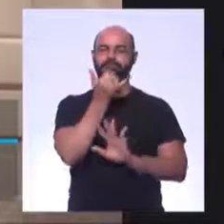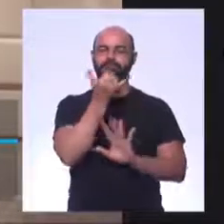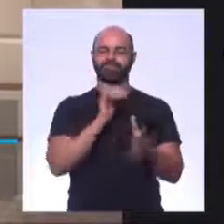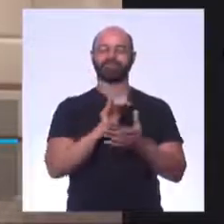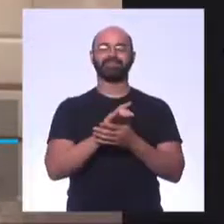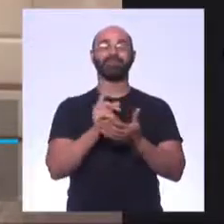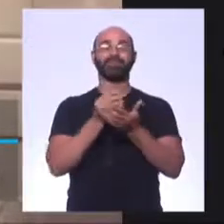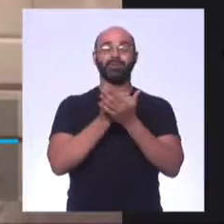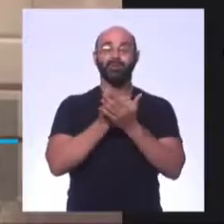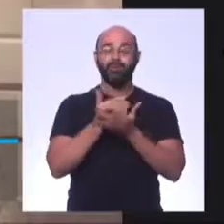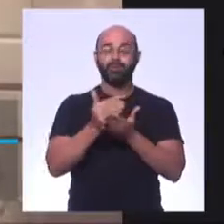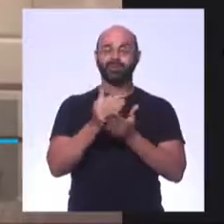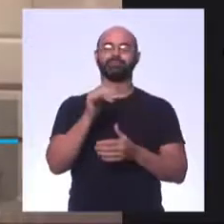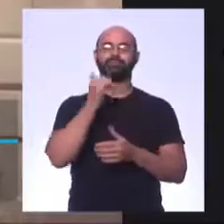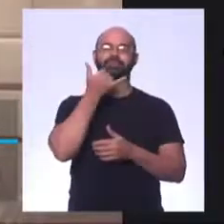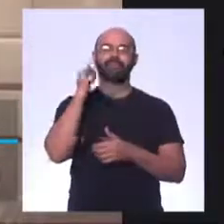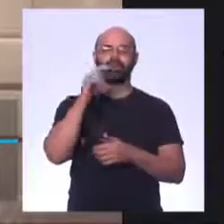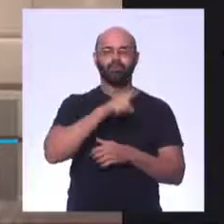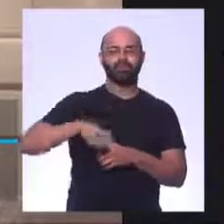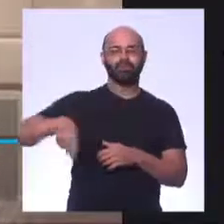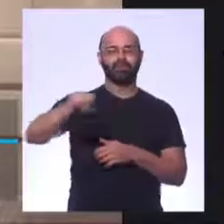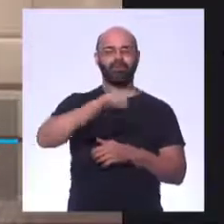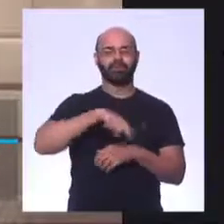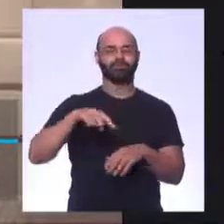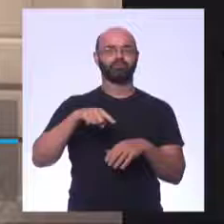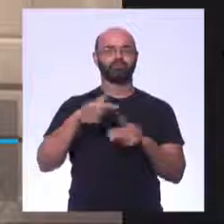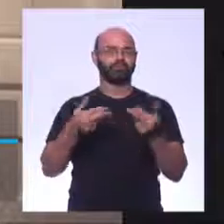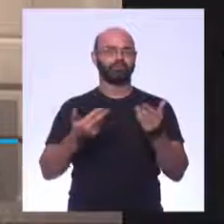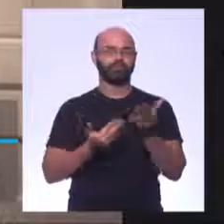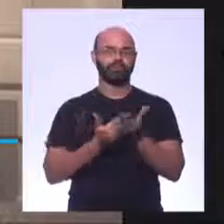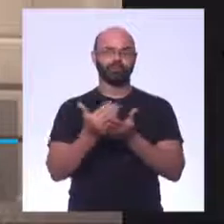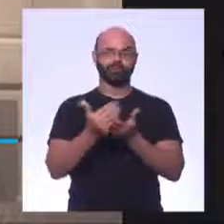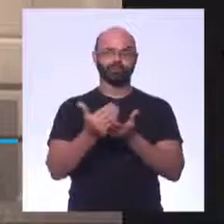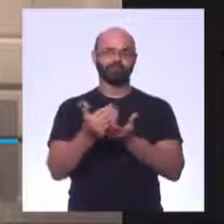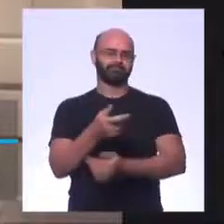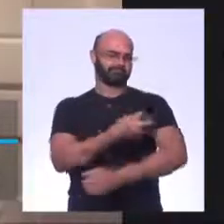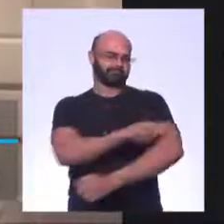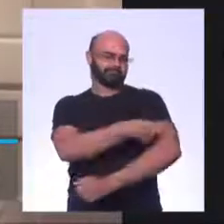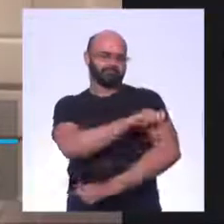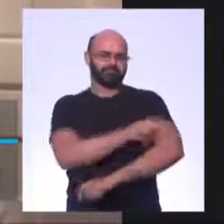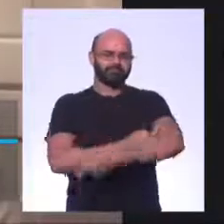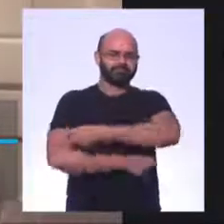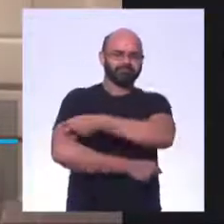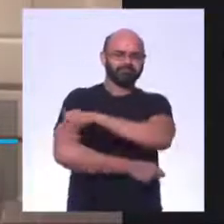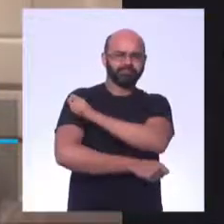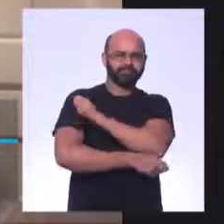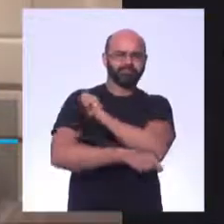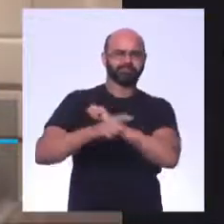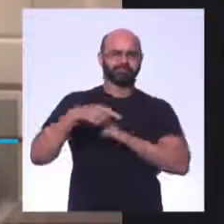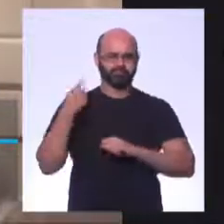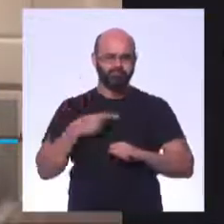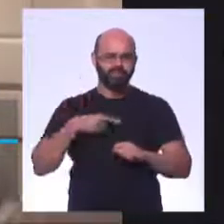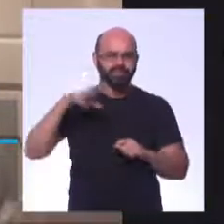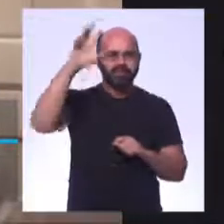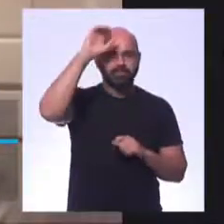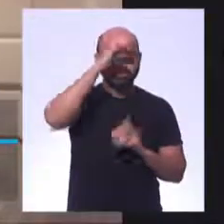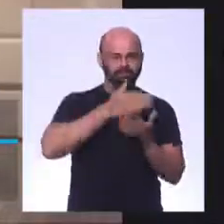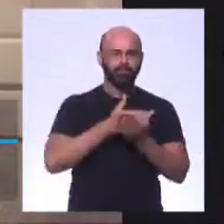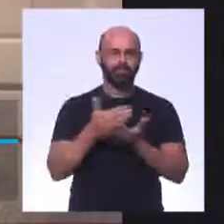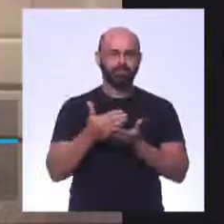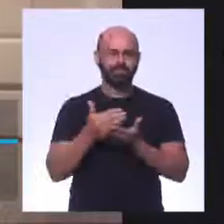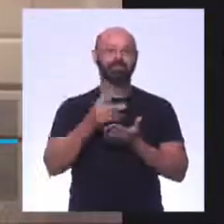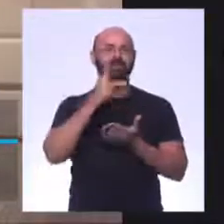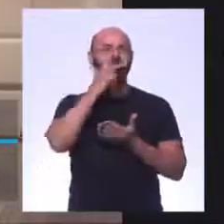circuito elétrico? E que tal, então, colocarmos a mão na massa juntos, aprendermos juntos, a seguirmos